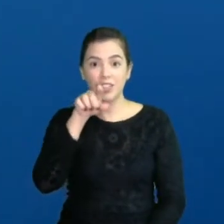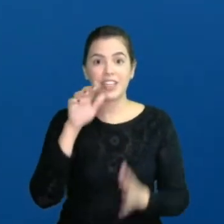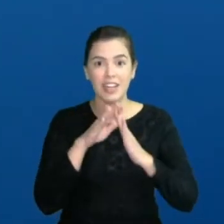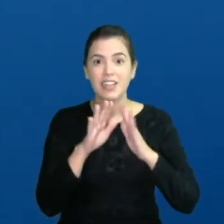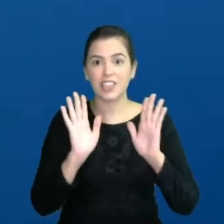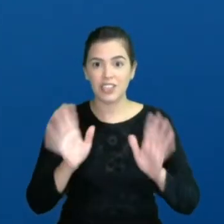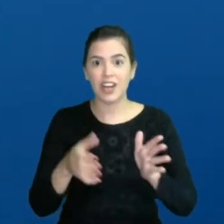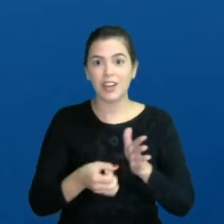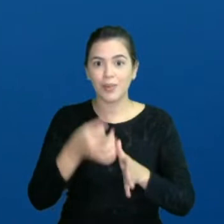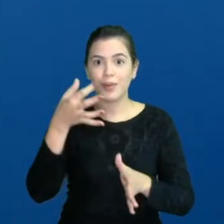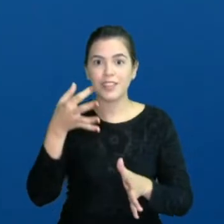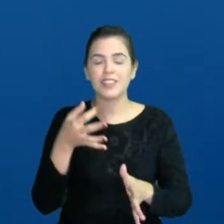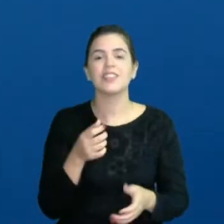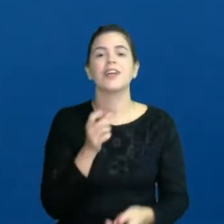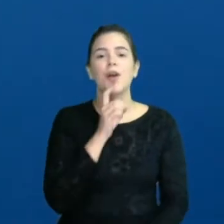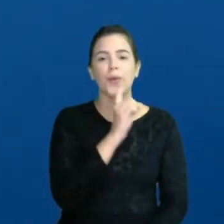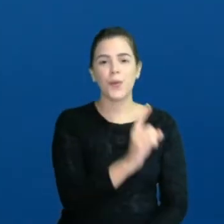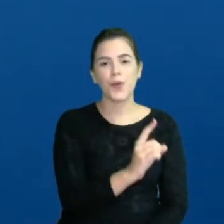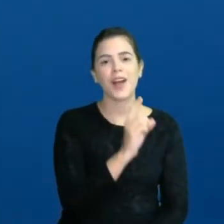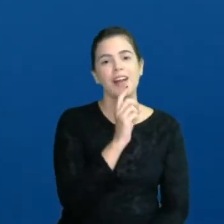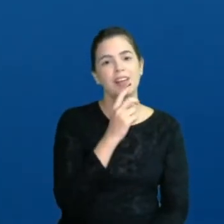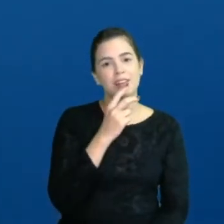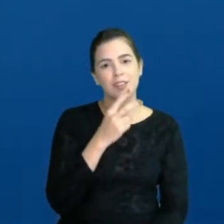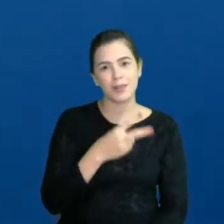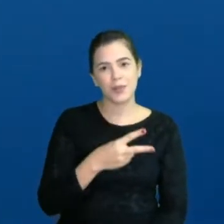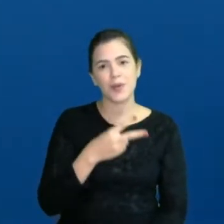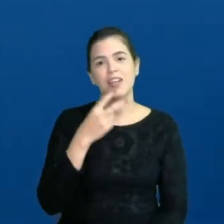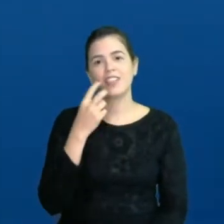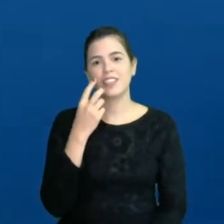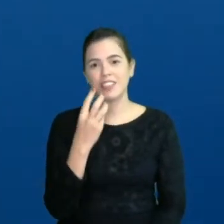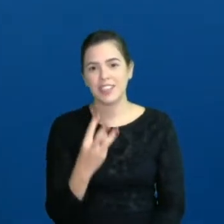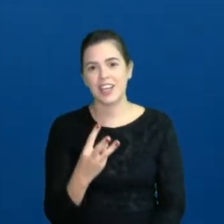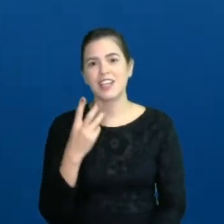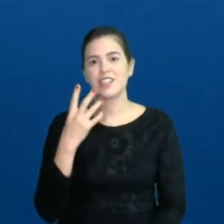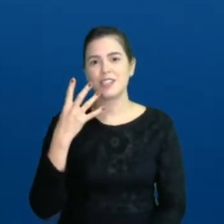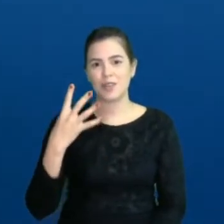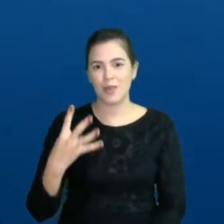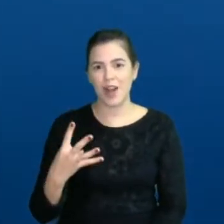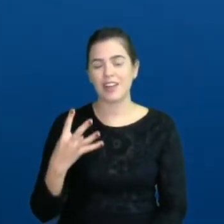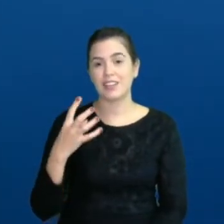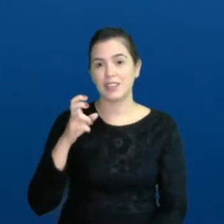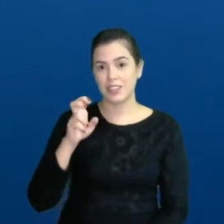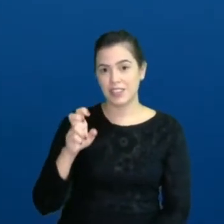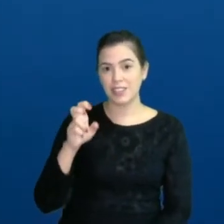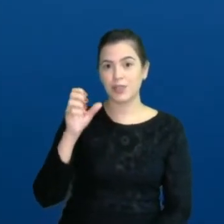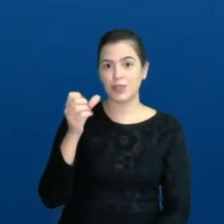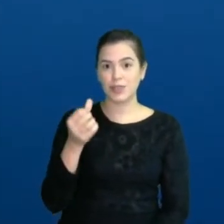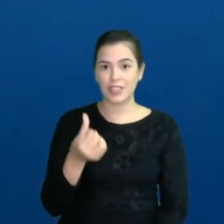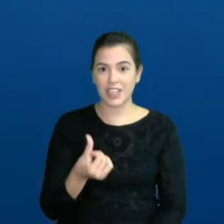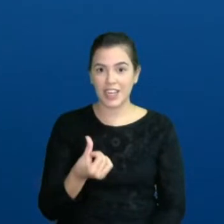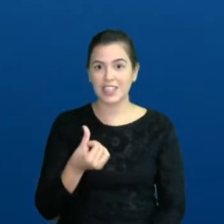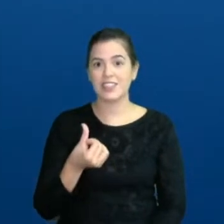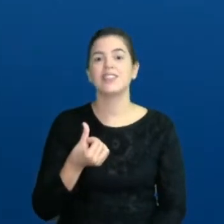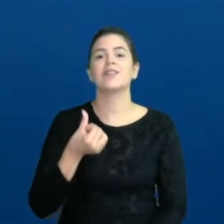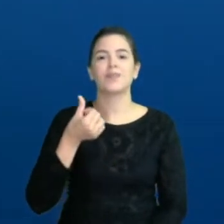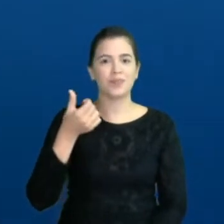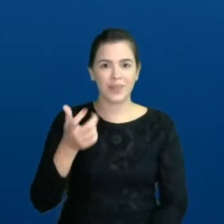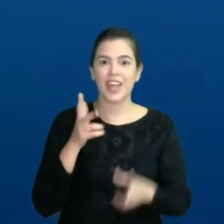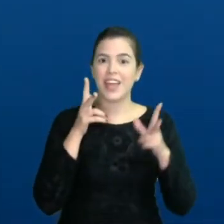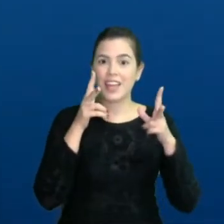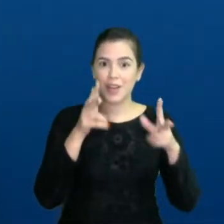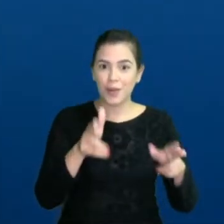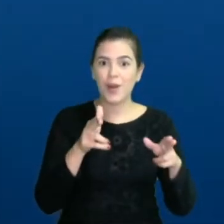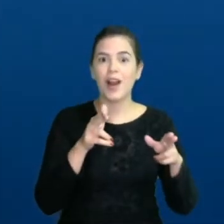1, 2, 3, 4, 5, 6. O mesmo número de letras da